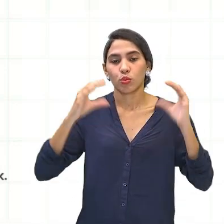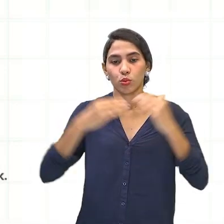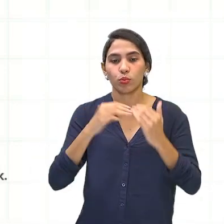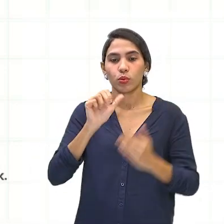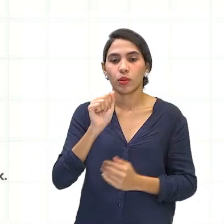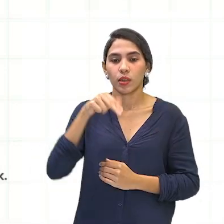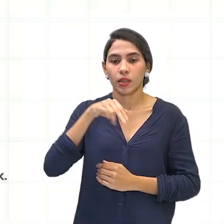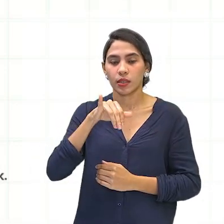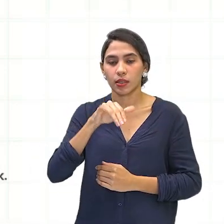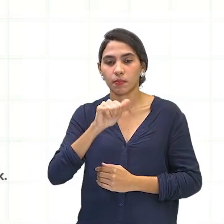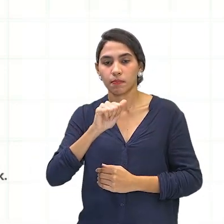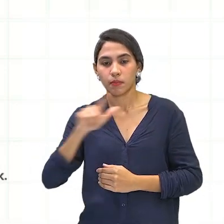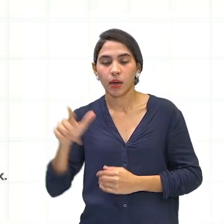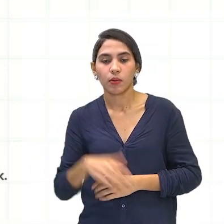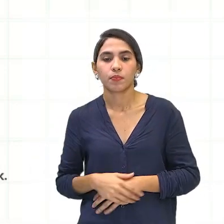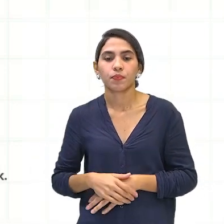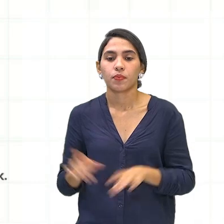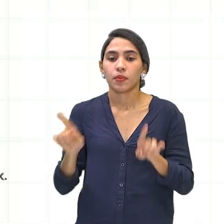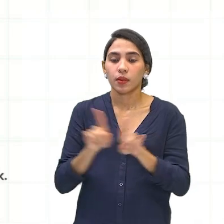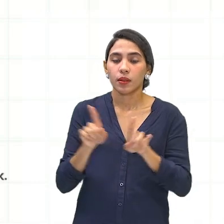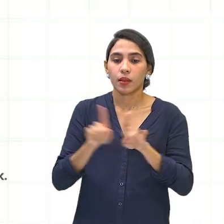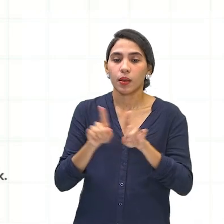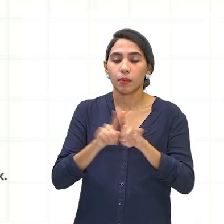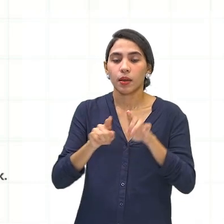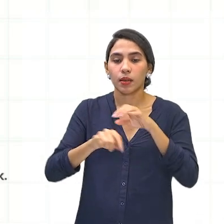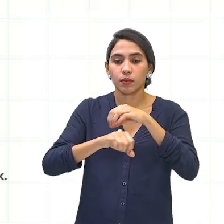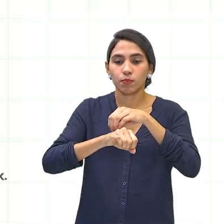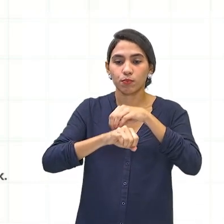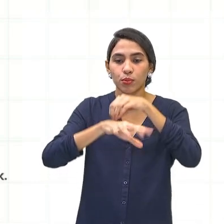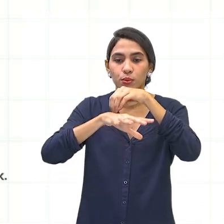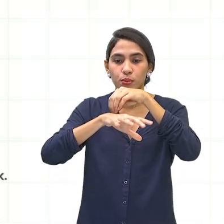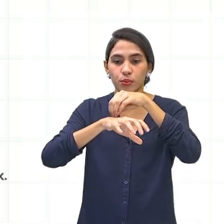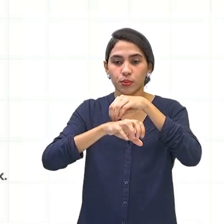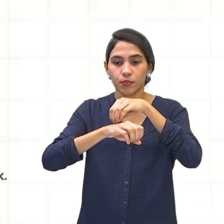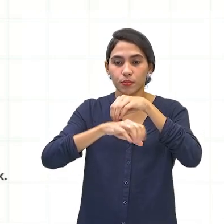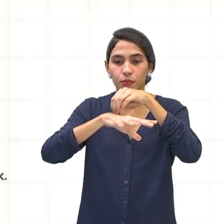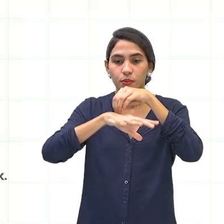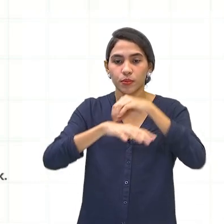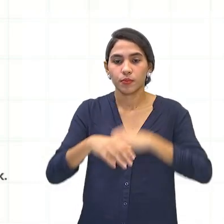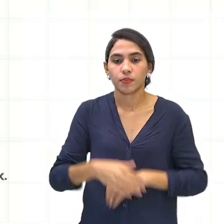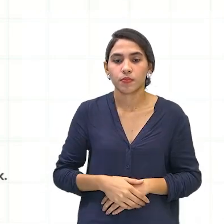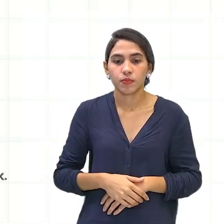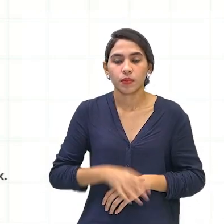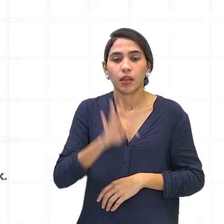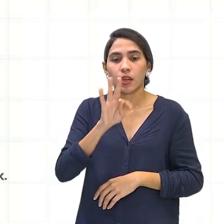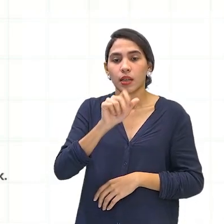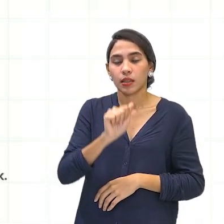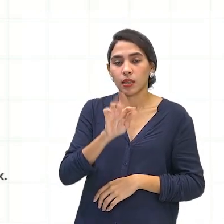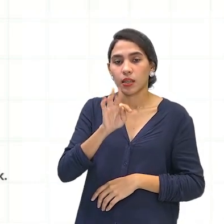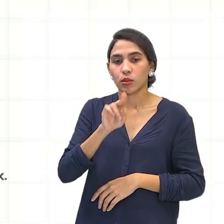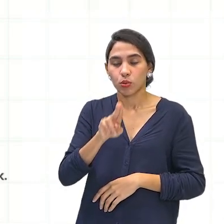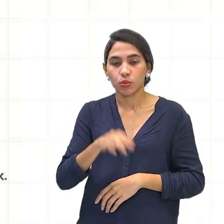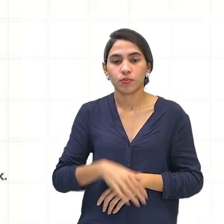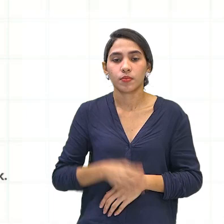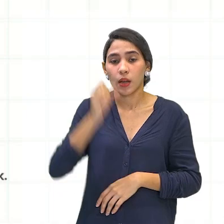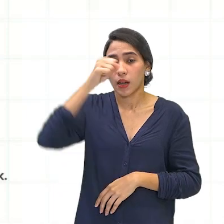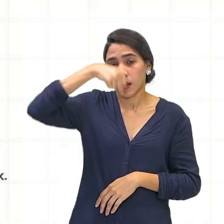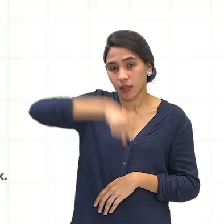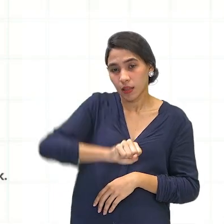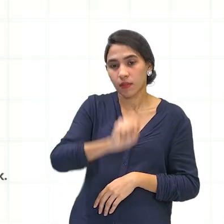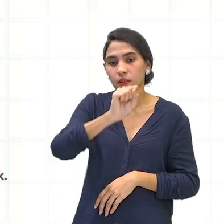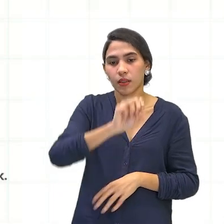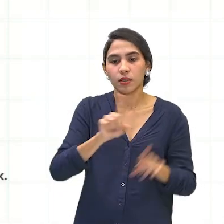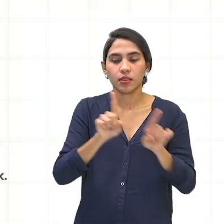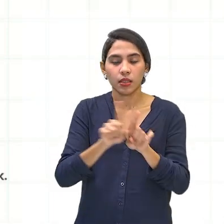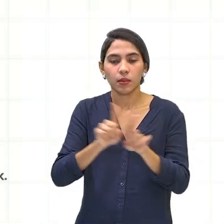as baleias, né? Temos animais aquáticos, né? Animais marinhos, o tatu, o elefante, né? Entre